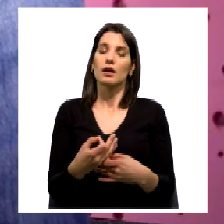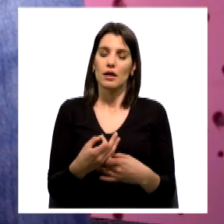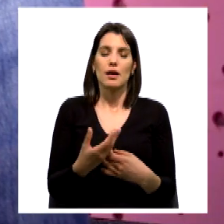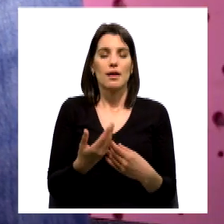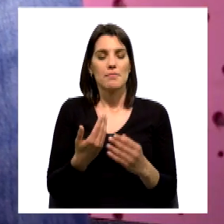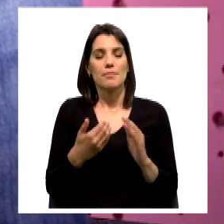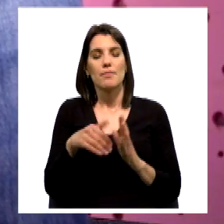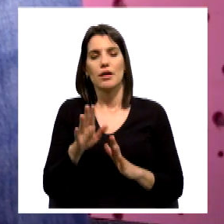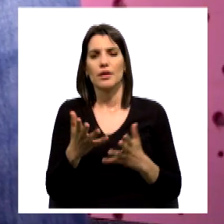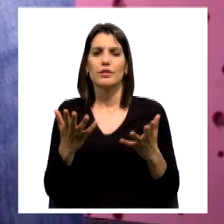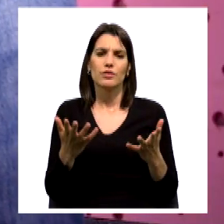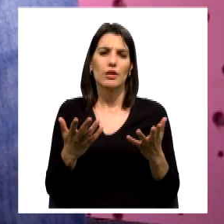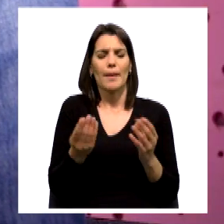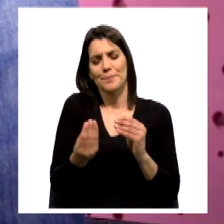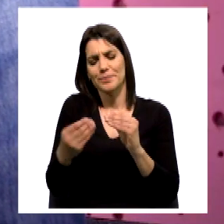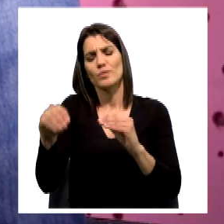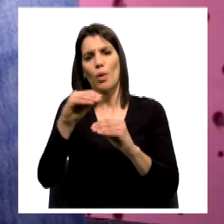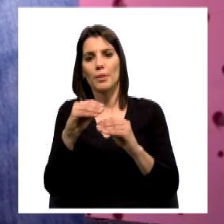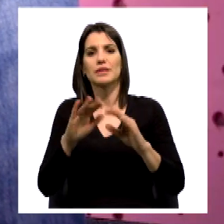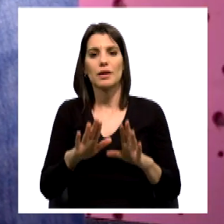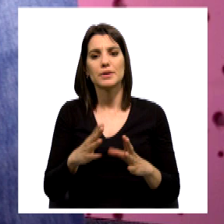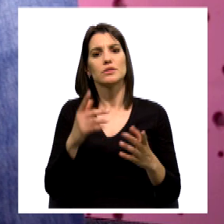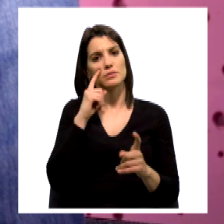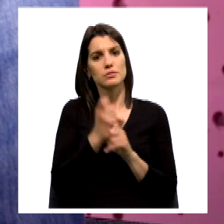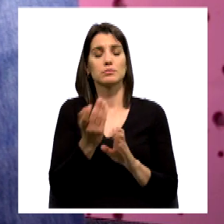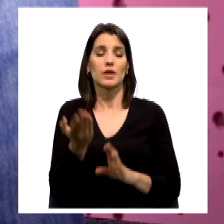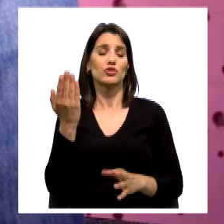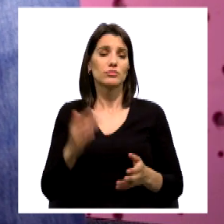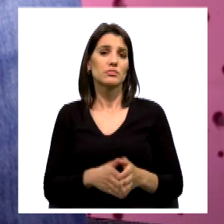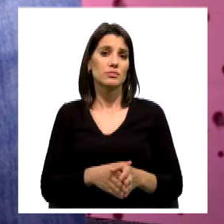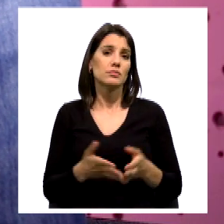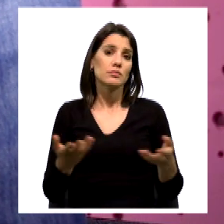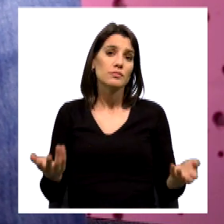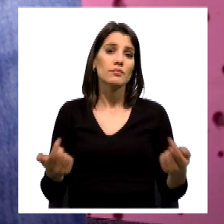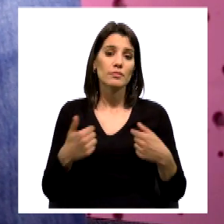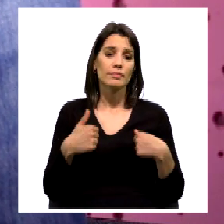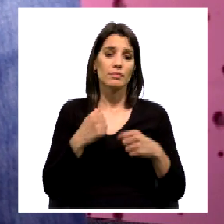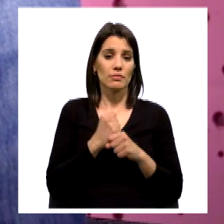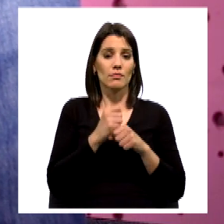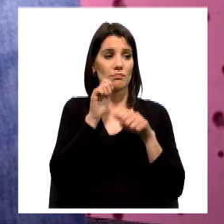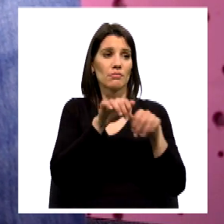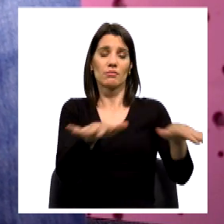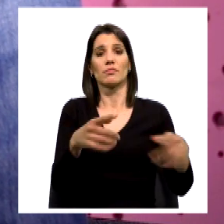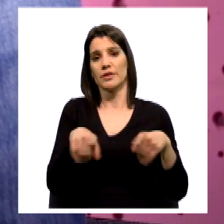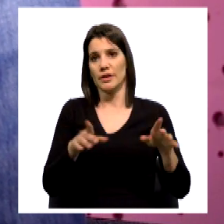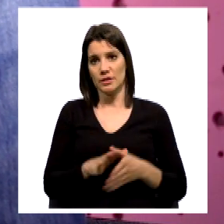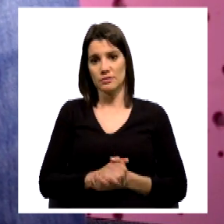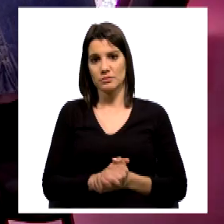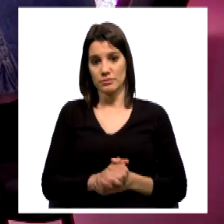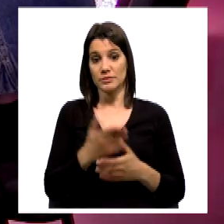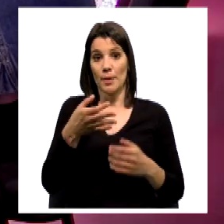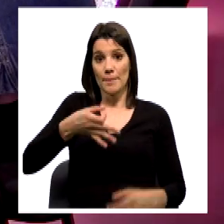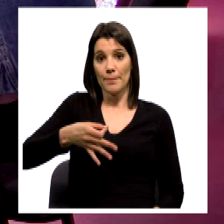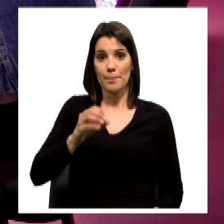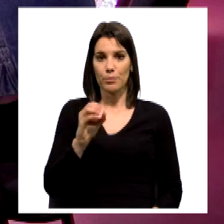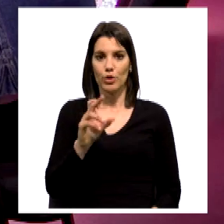mais... é complementar, mas acho que é bem mais exigente do que é o de um divulgador. Então tu